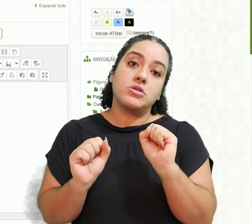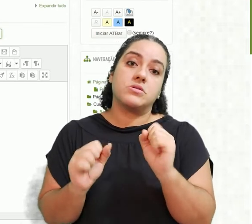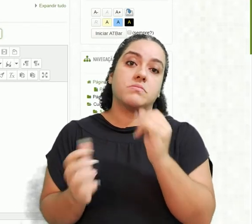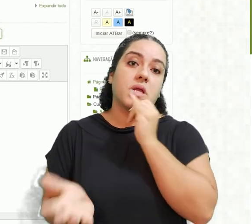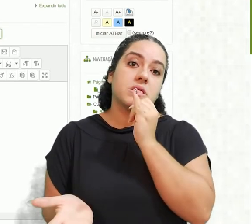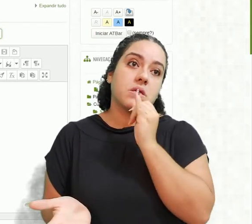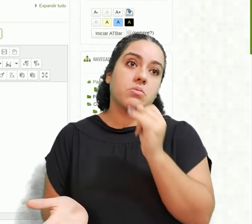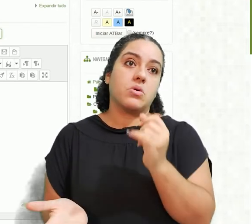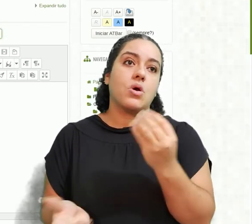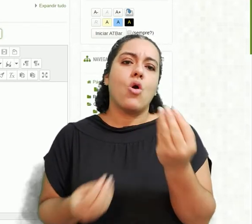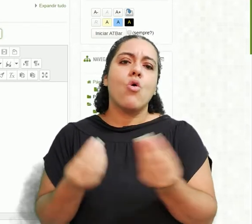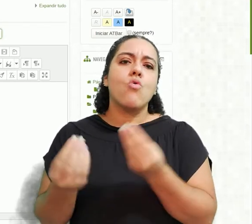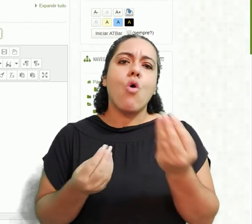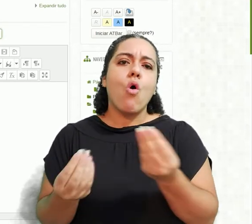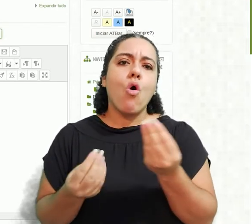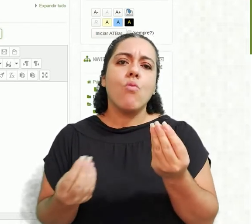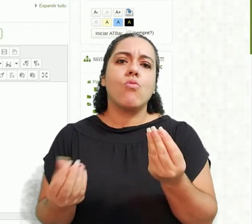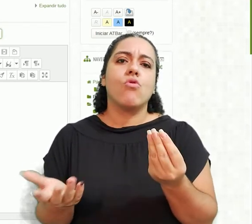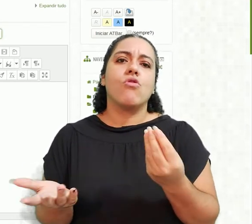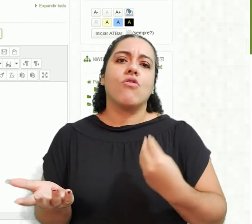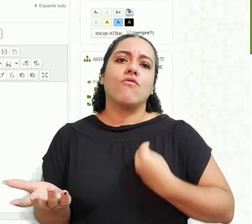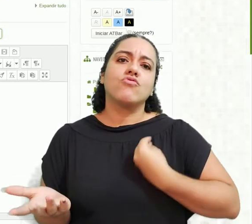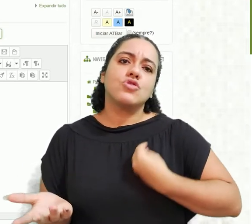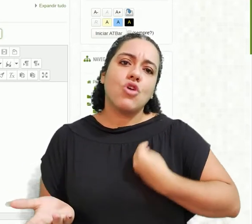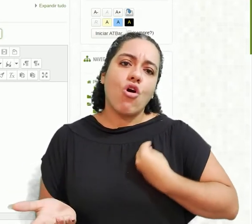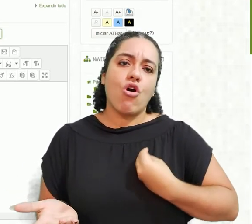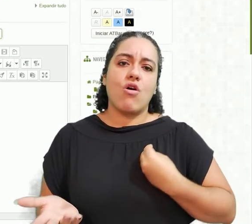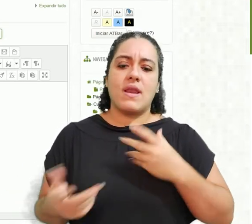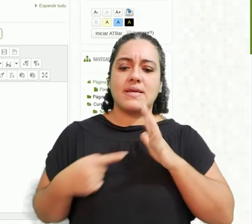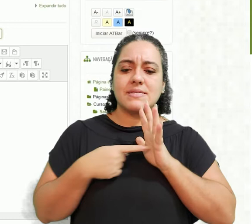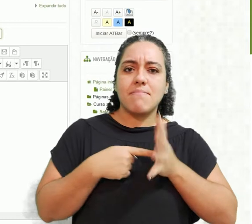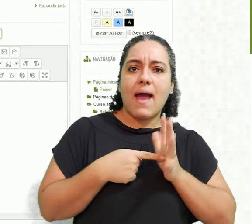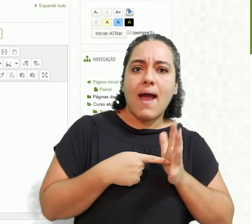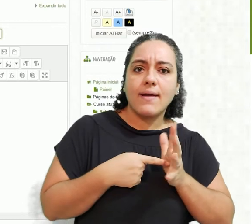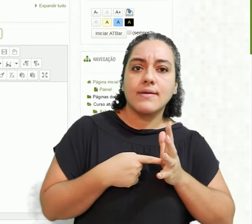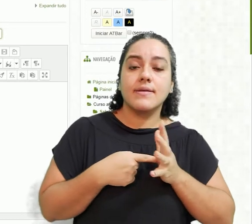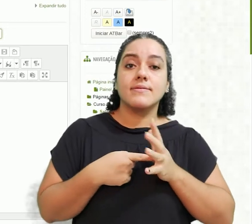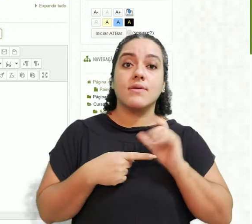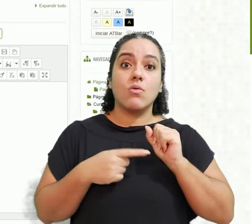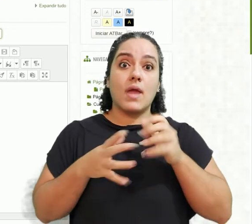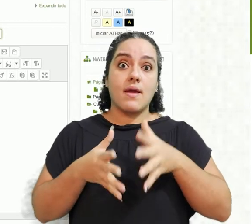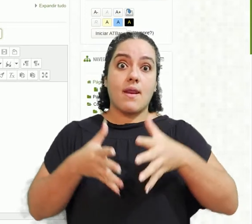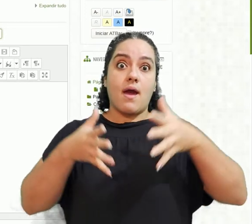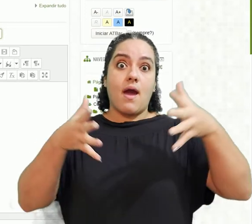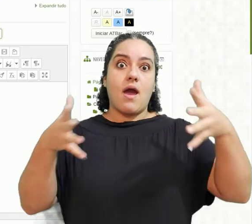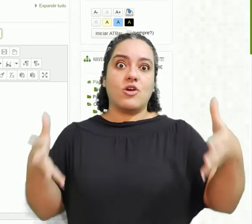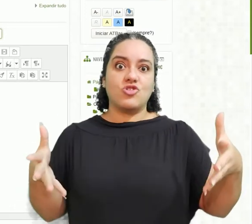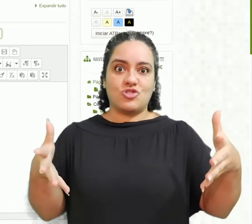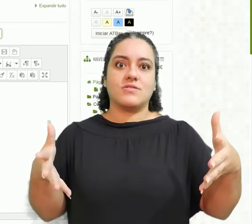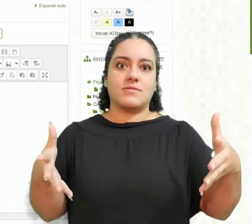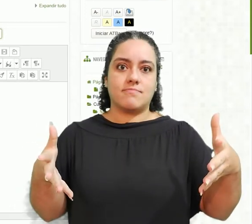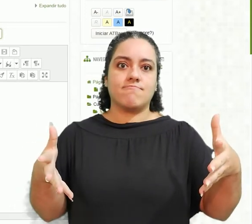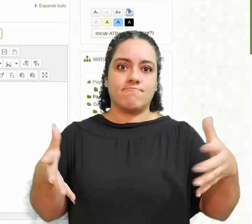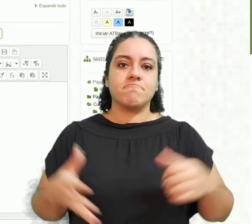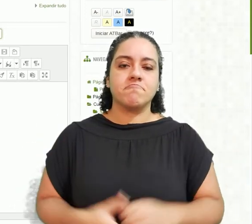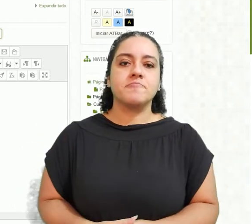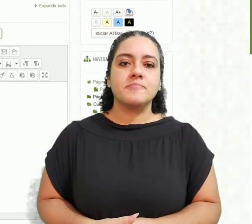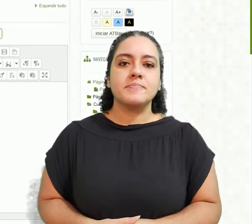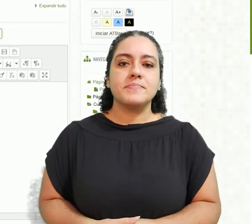ser como funcionam as máquinas de grande porte